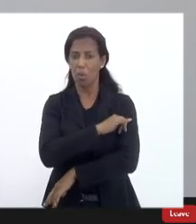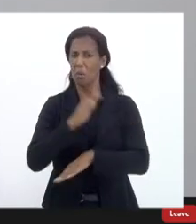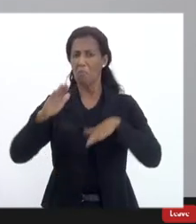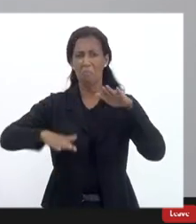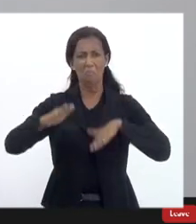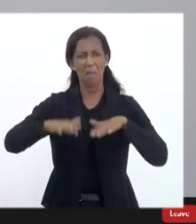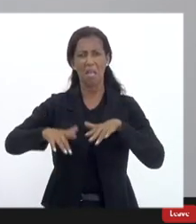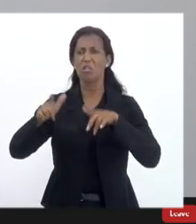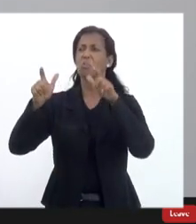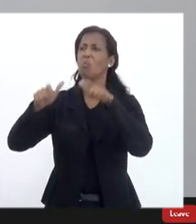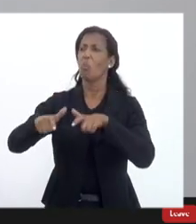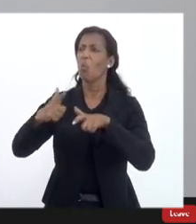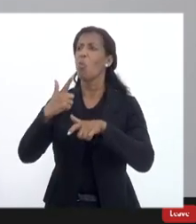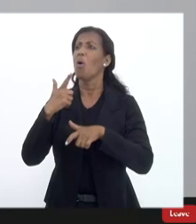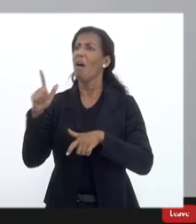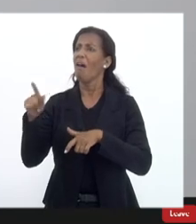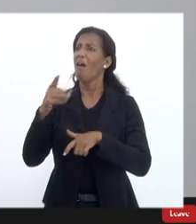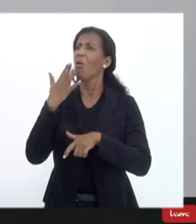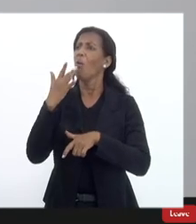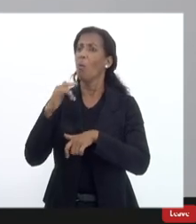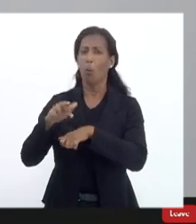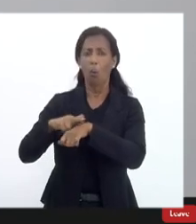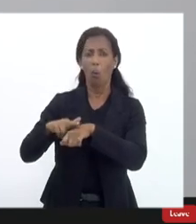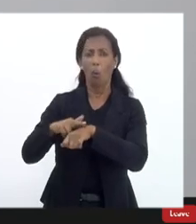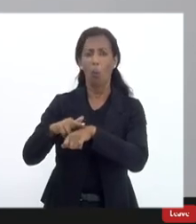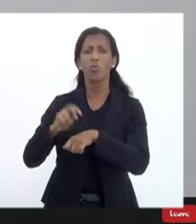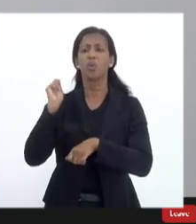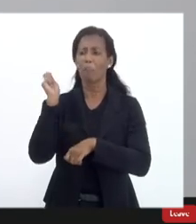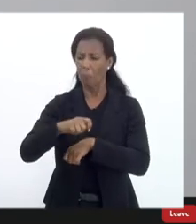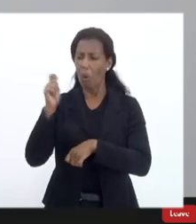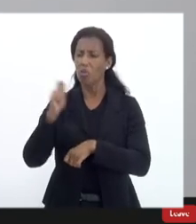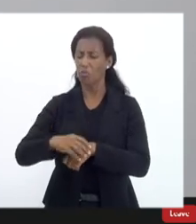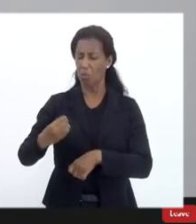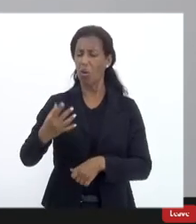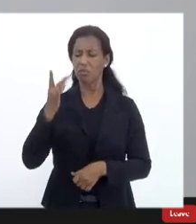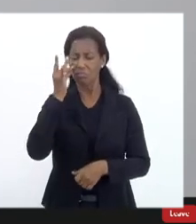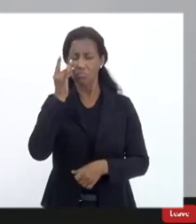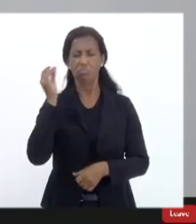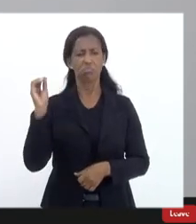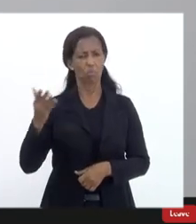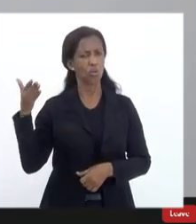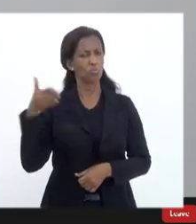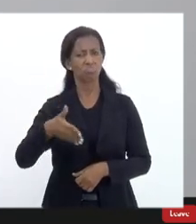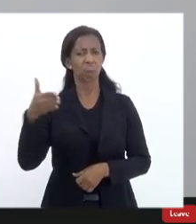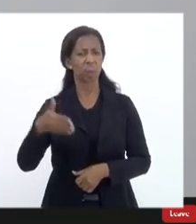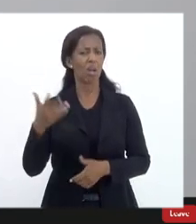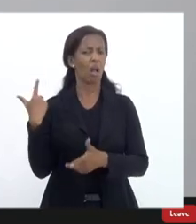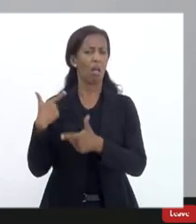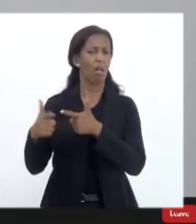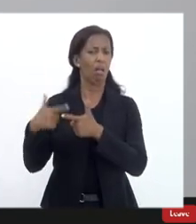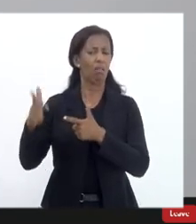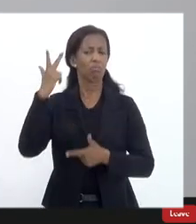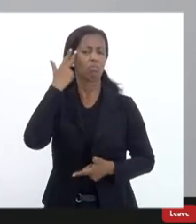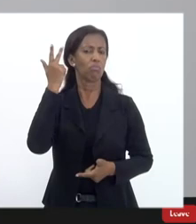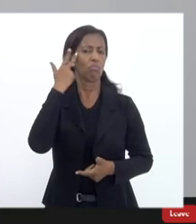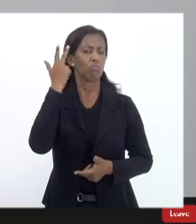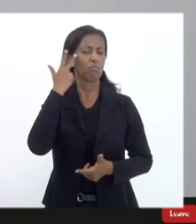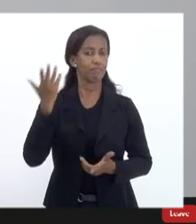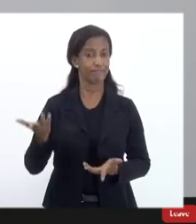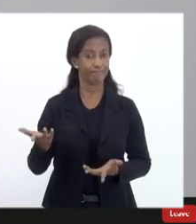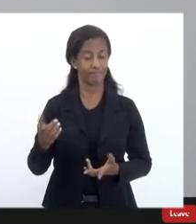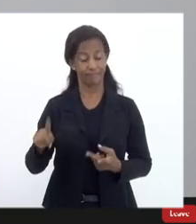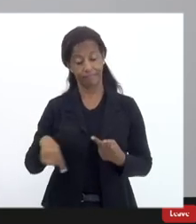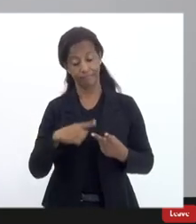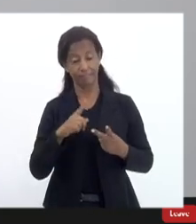bandeira roxa, entendem como que podem tratar a educação escolar presencial como se nada estivesse acontecendo. Bom, em segundo aspecto,